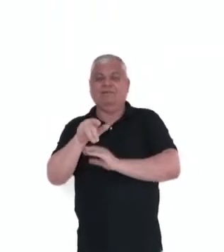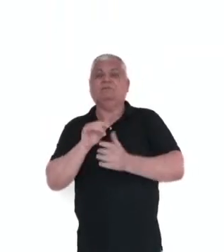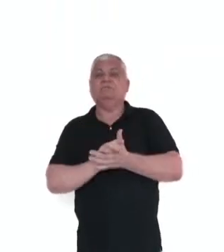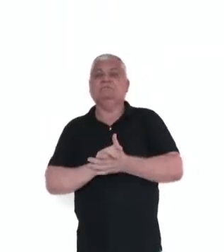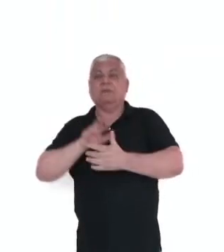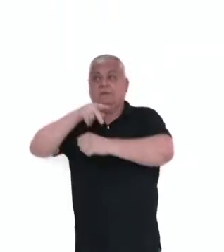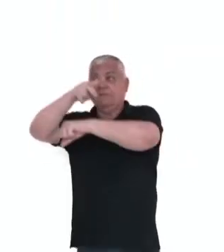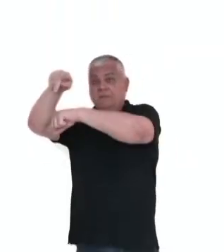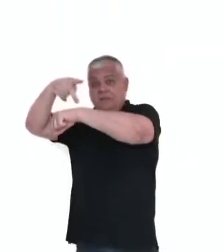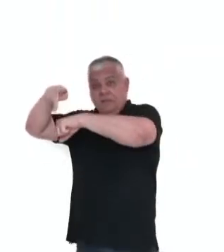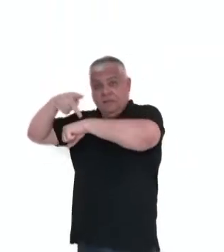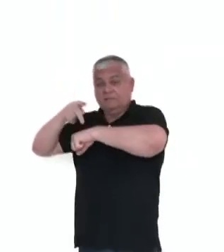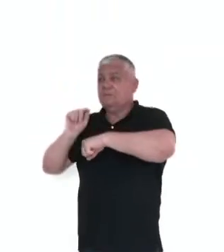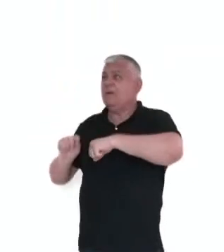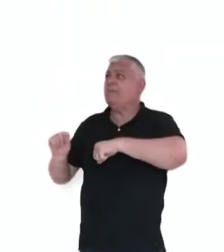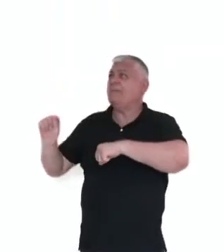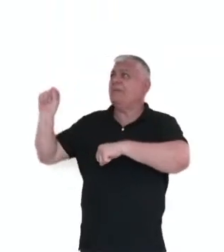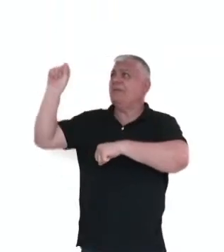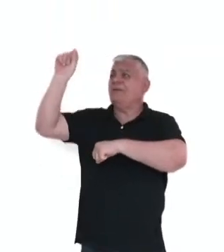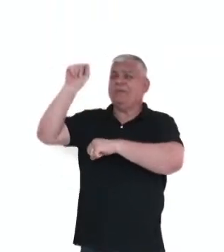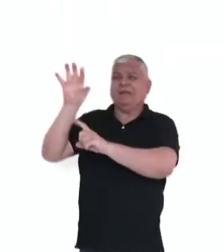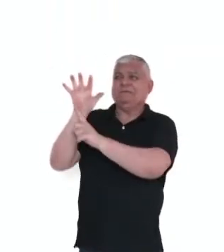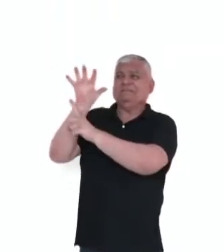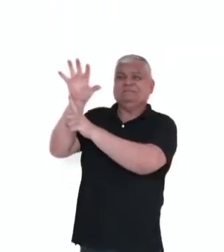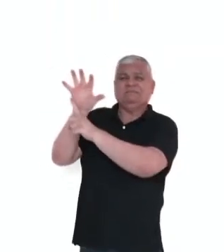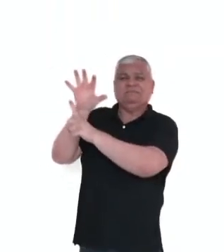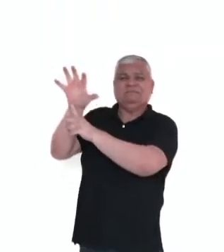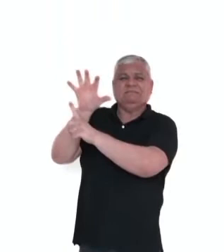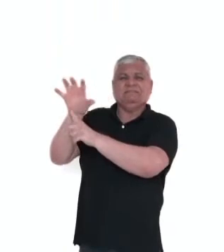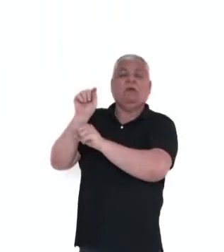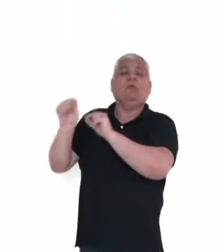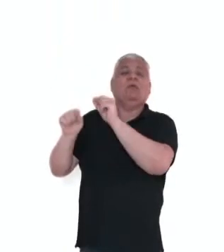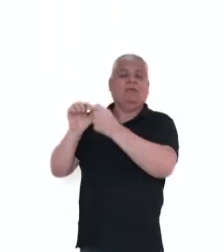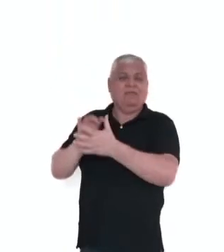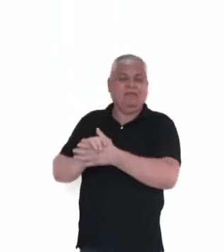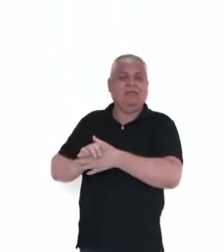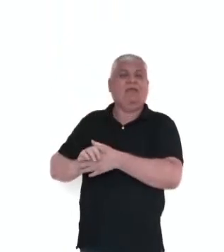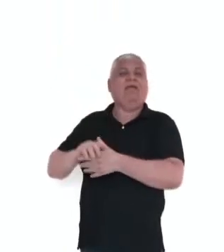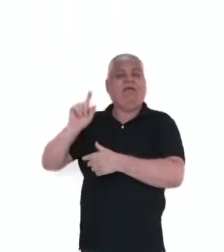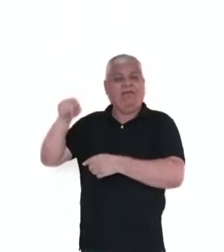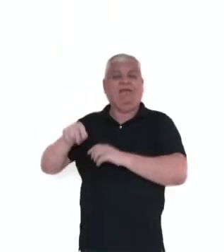países africanos ainda sofrem a influência, direta ou indireta,